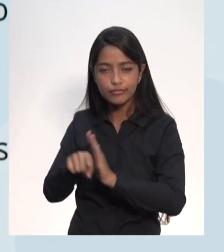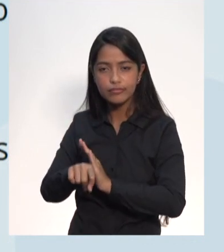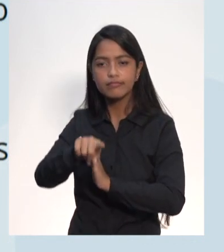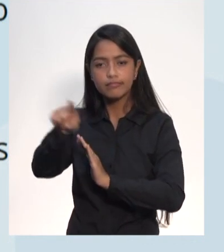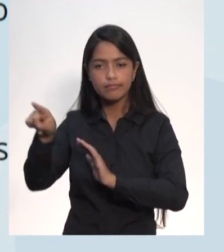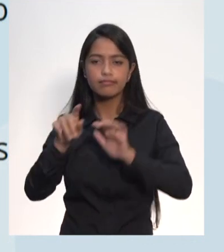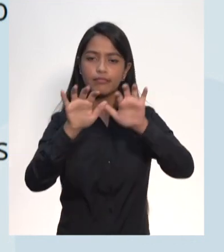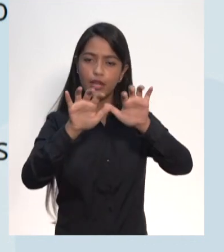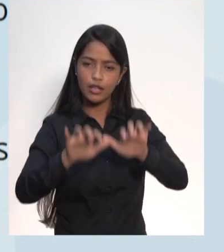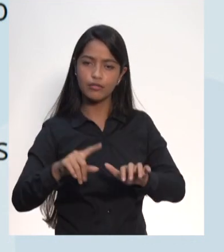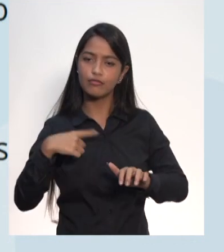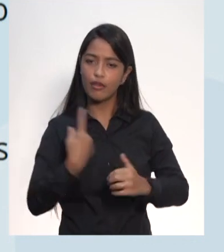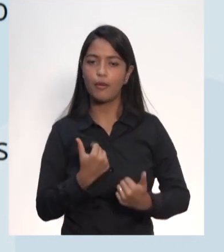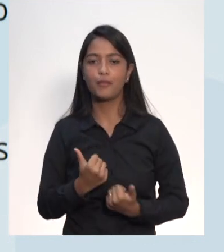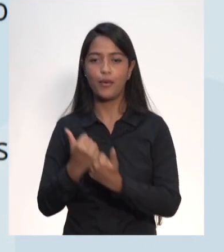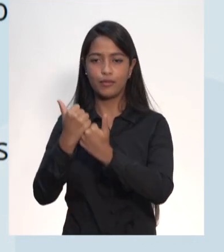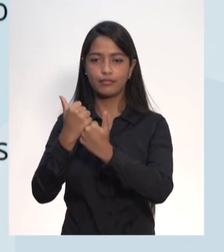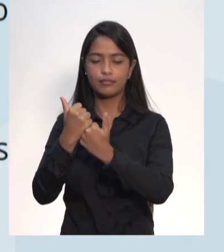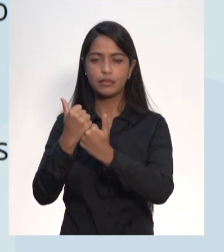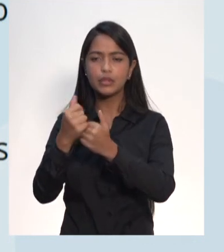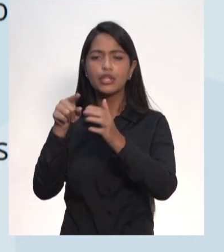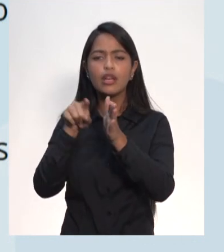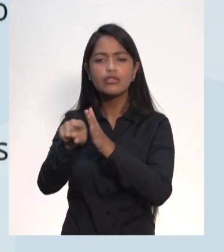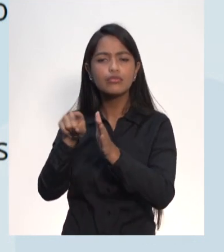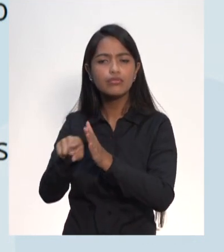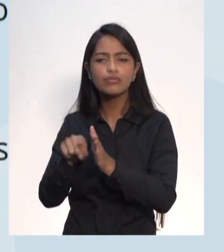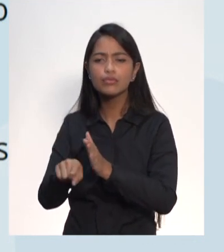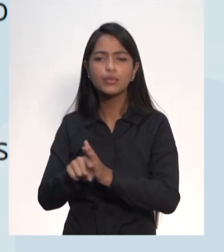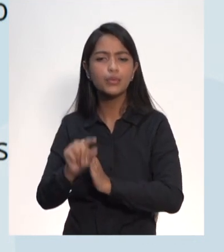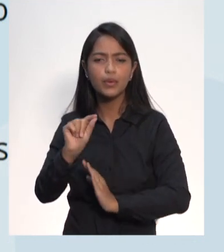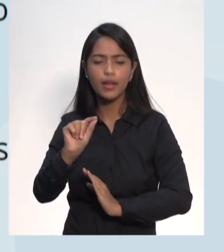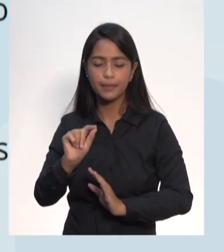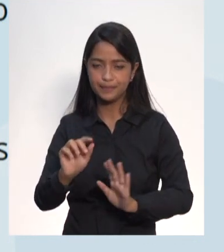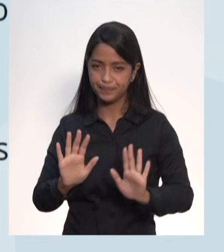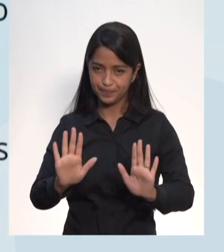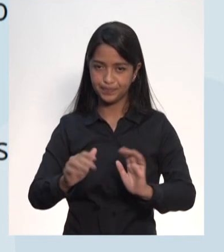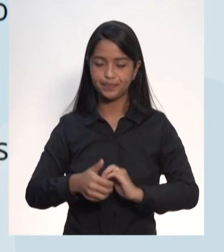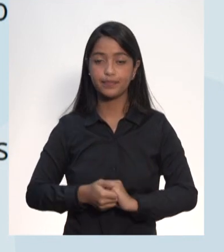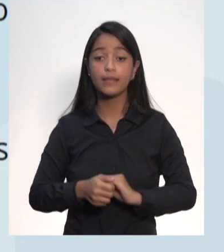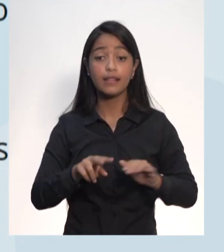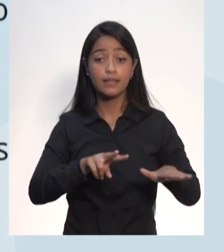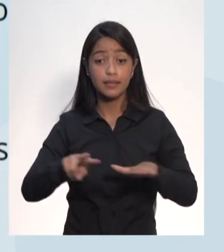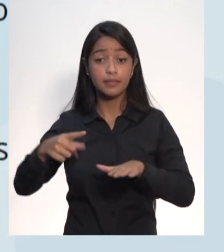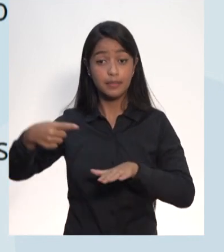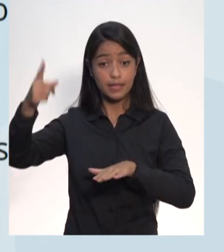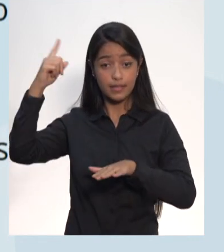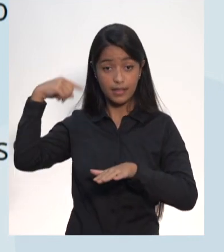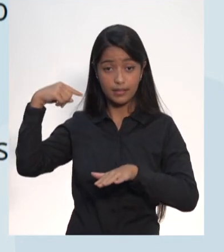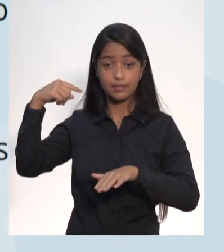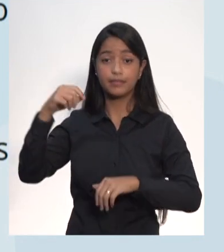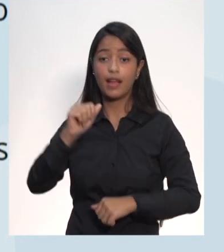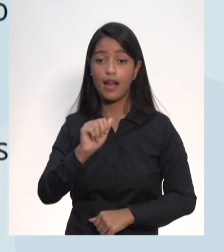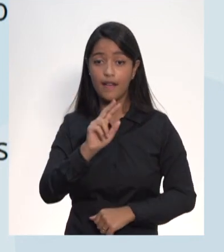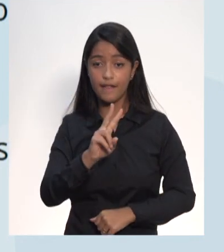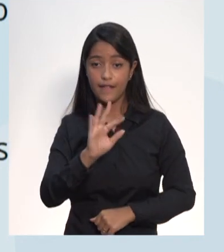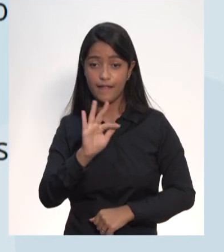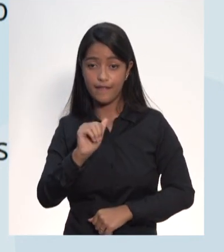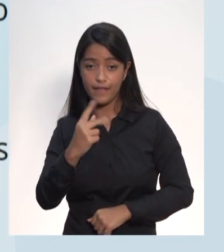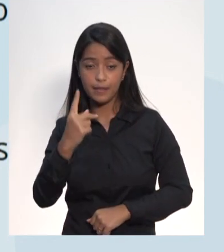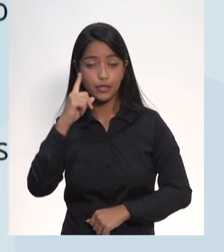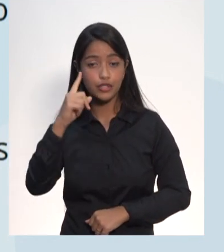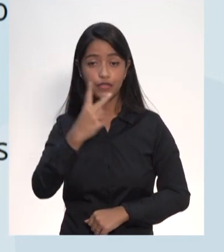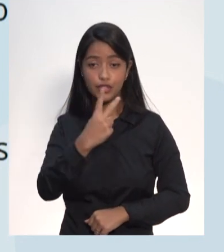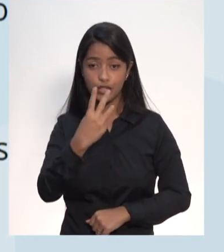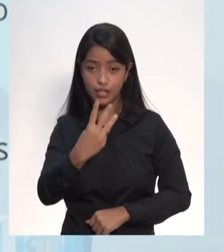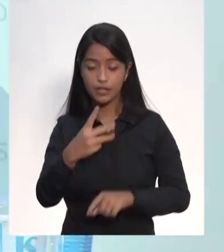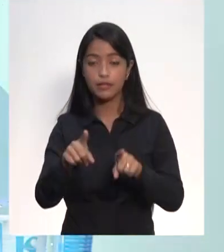falando? Na realização do planejamento na semana passada, no AVA-EFAP, do dia 23 e no dia 24,